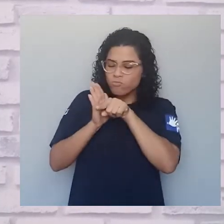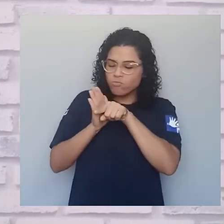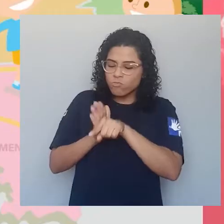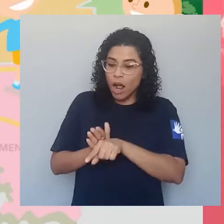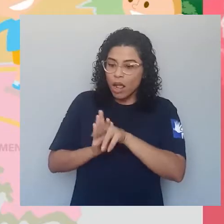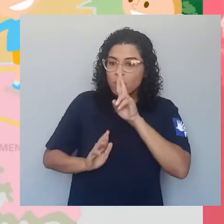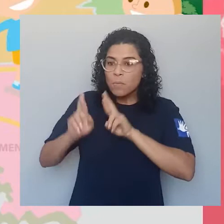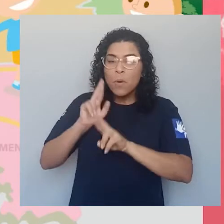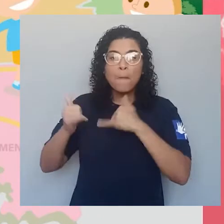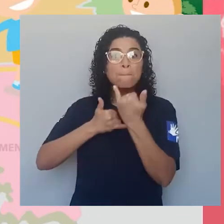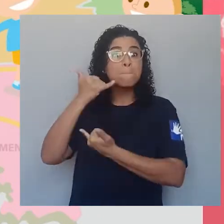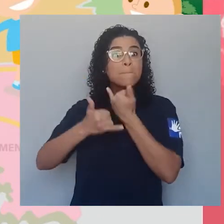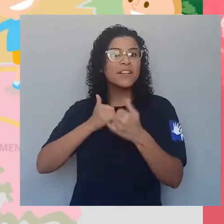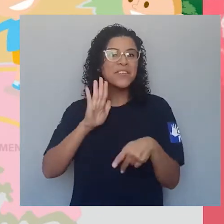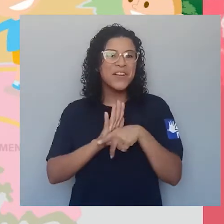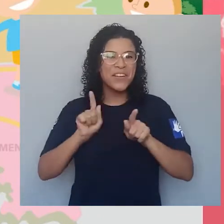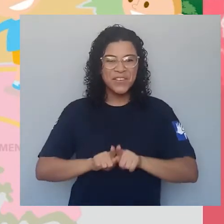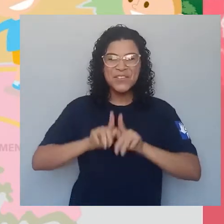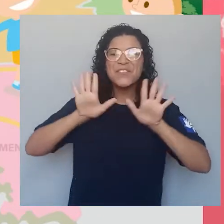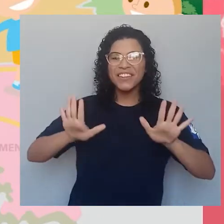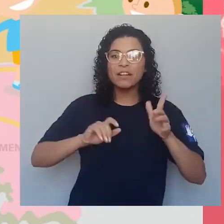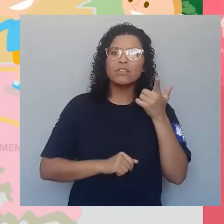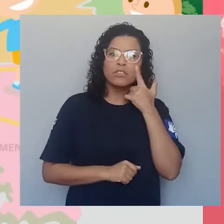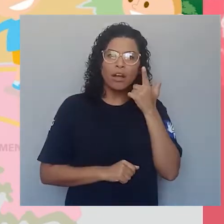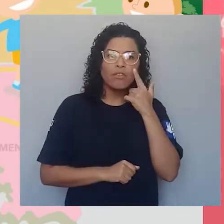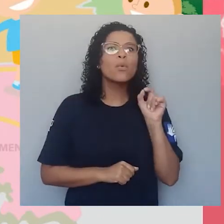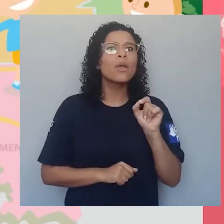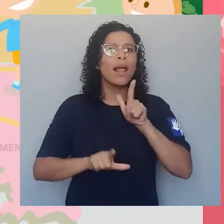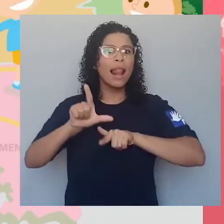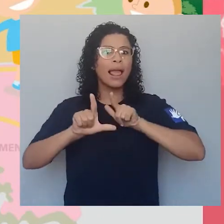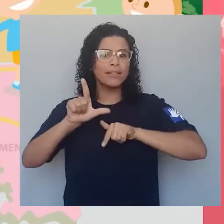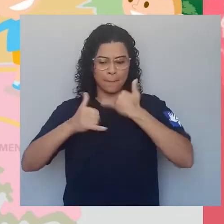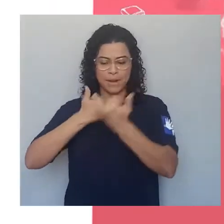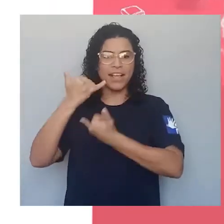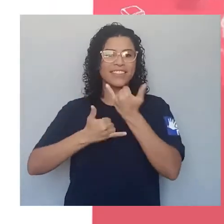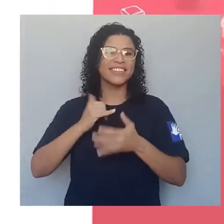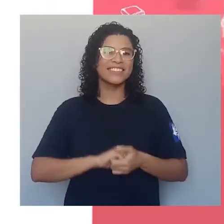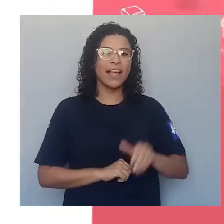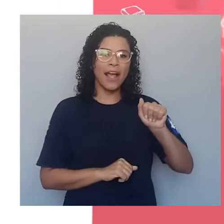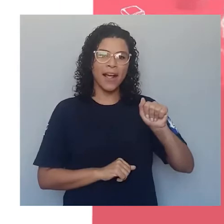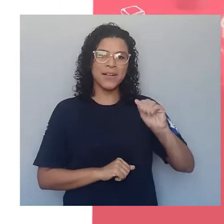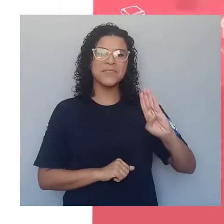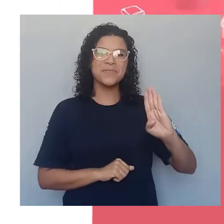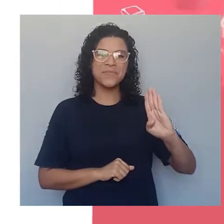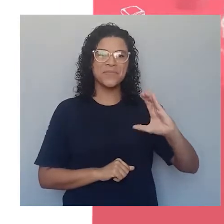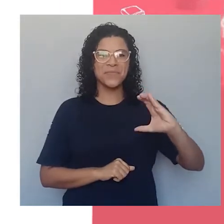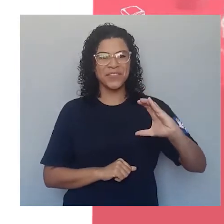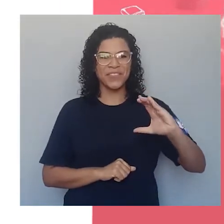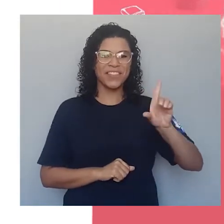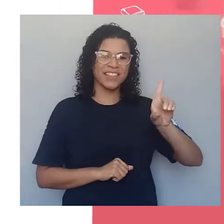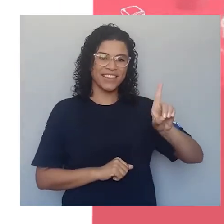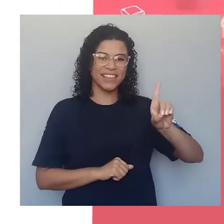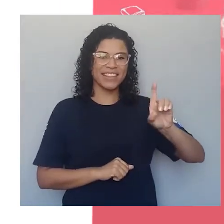sobre brincadeiras guarulhenses. É, já vimos brincadeiras com as letras A, B,